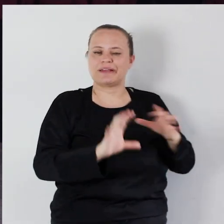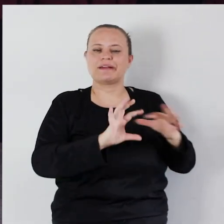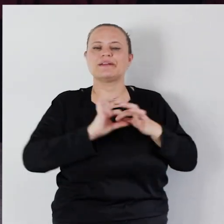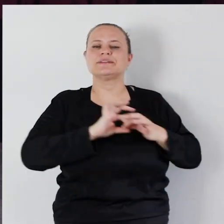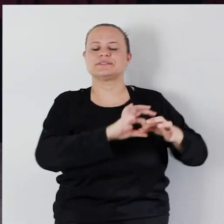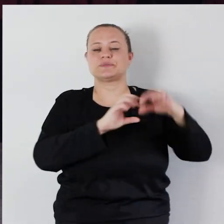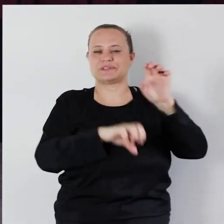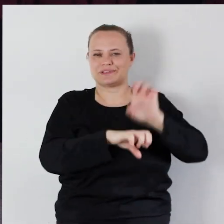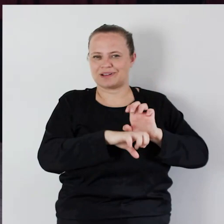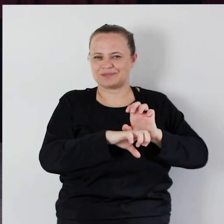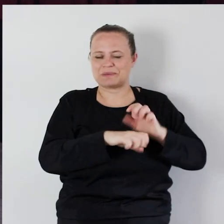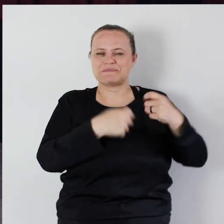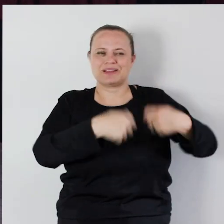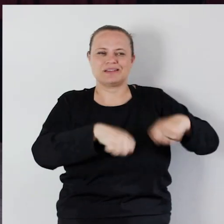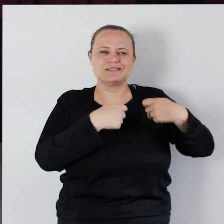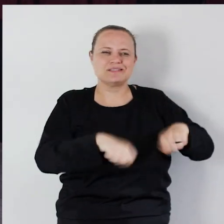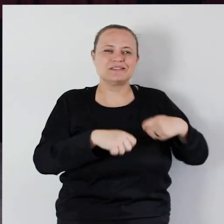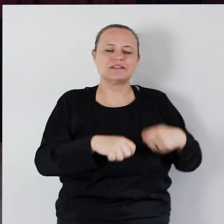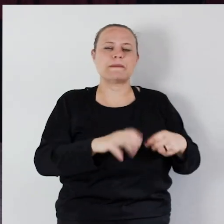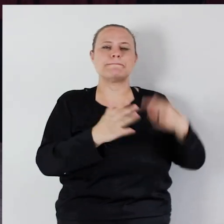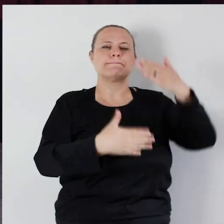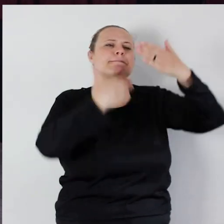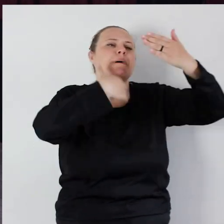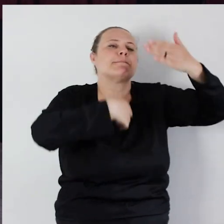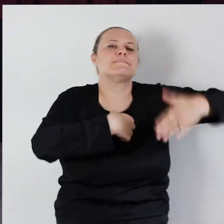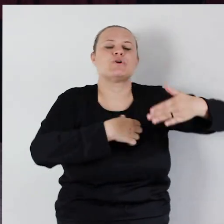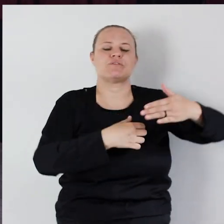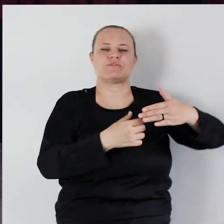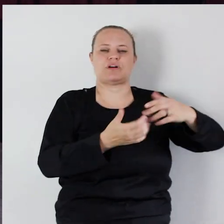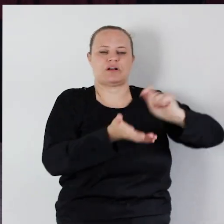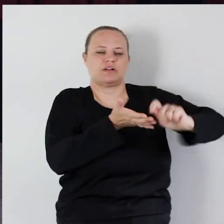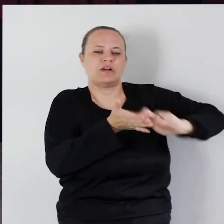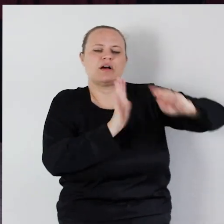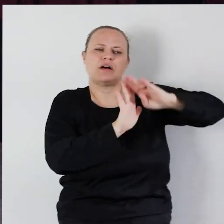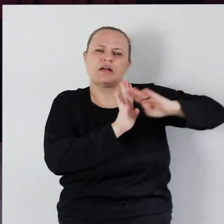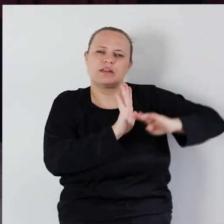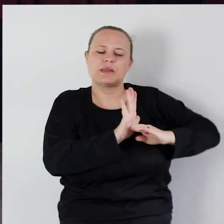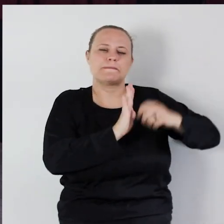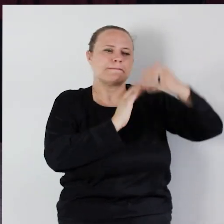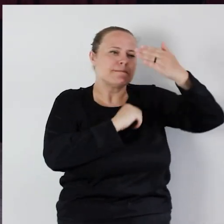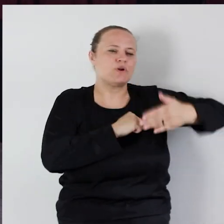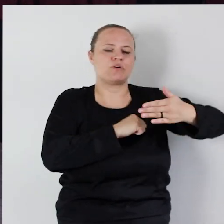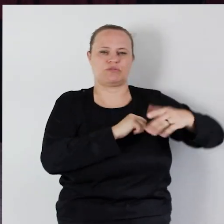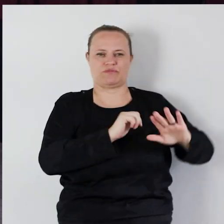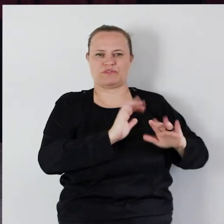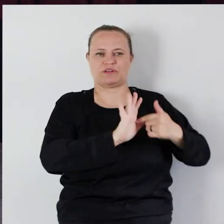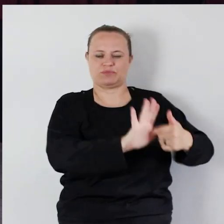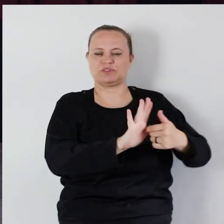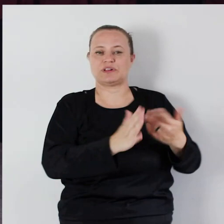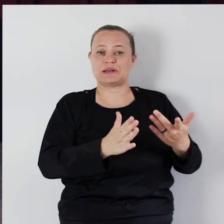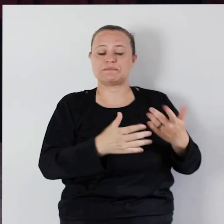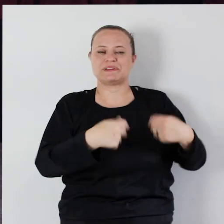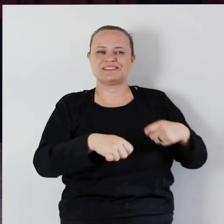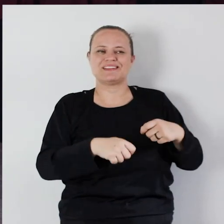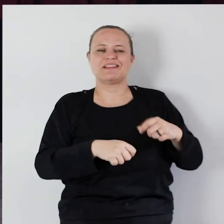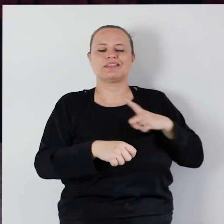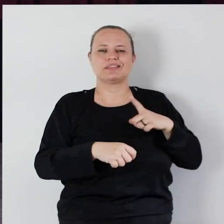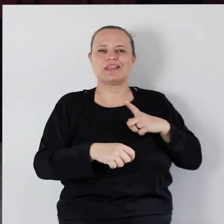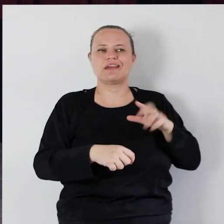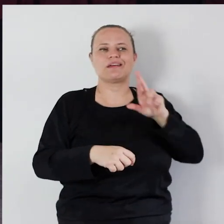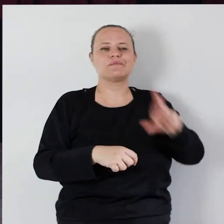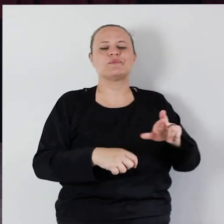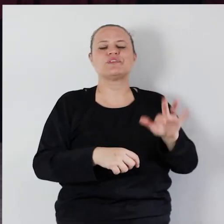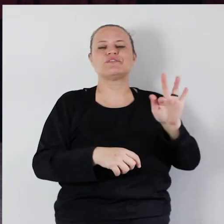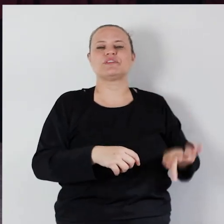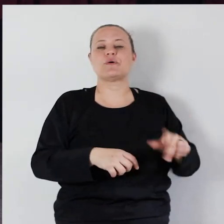assistência na área de educação, na área de saúde, movimentos sociais, quando estabelece uma relação com o Estado, a necessidade de